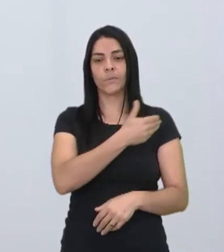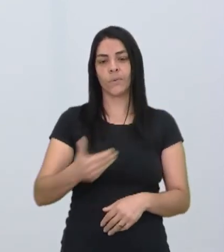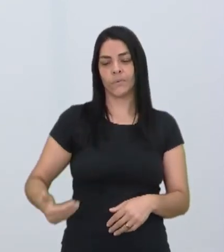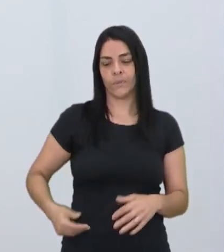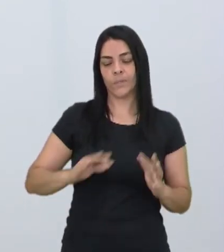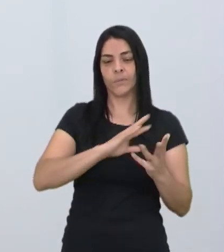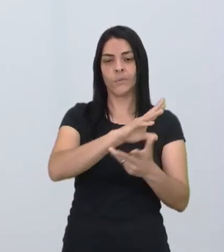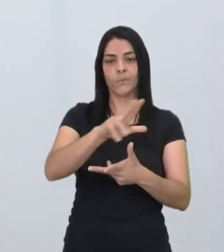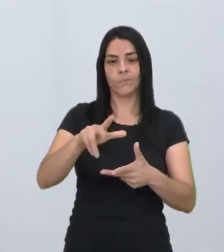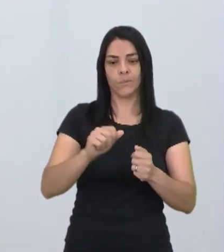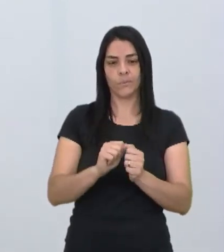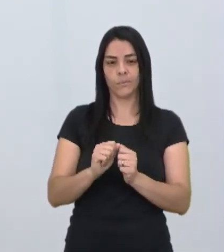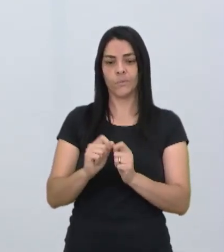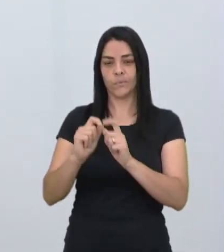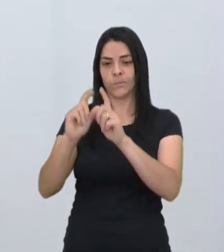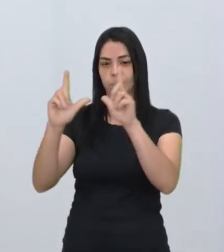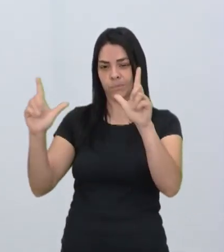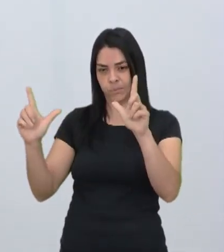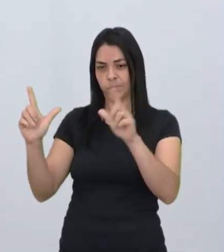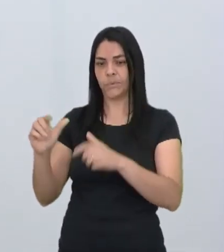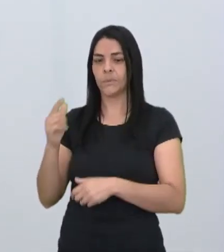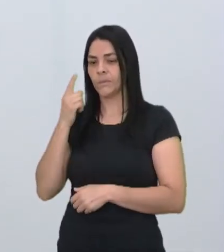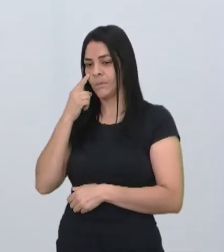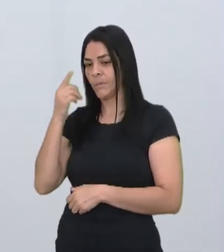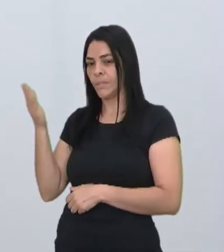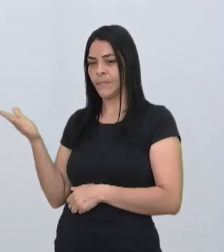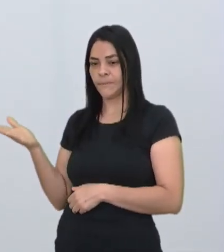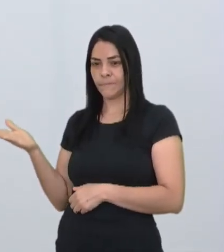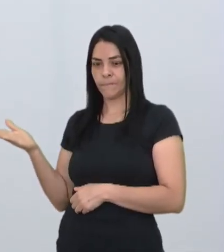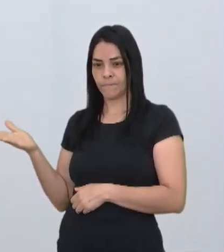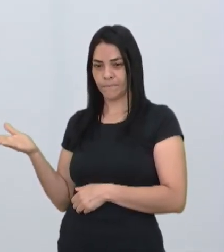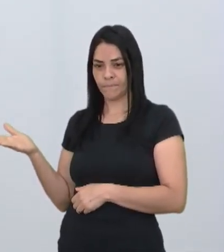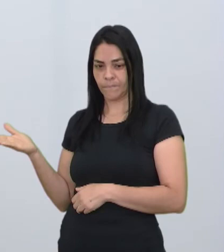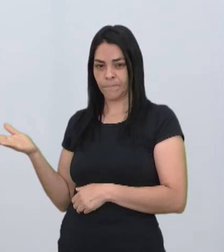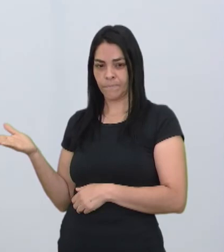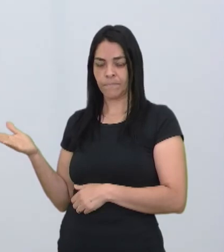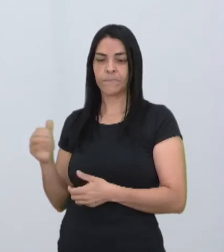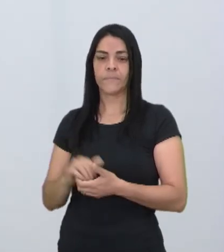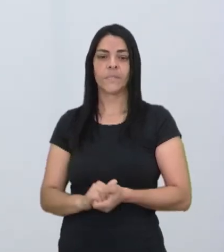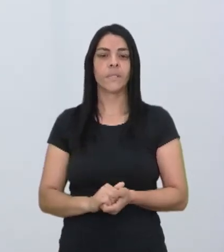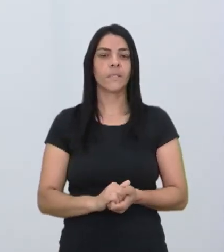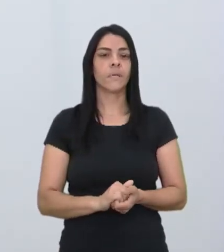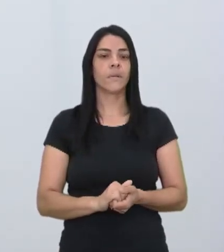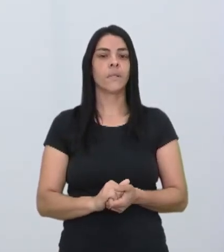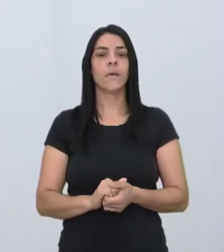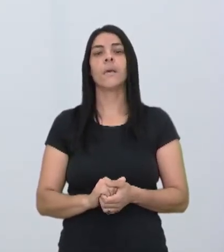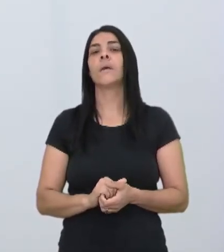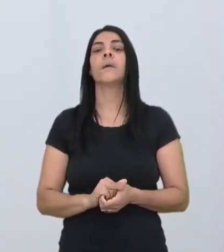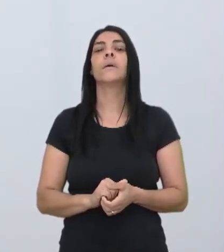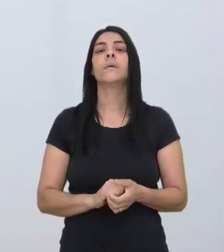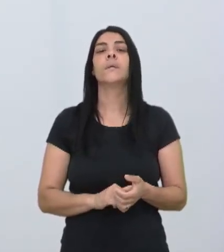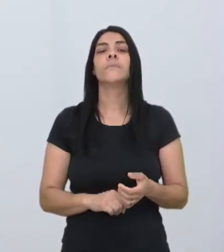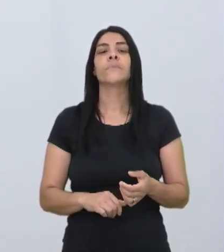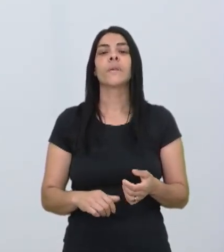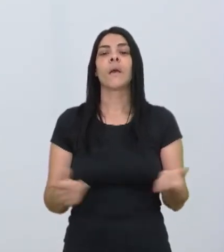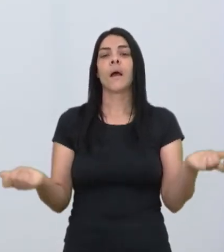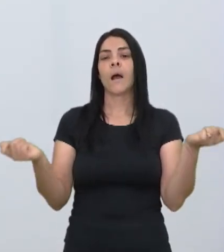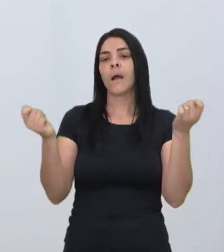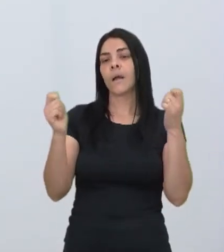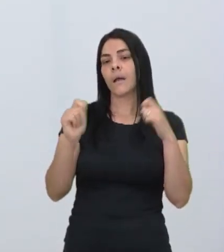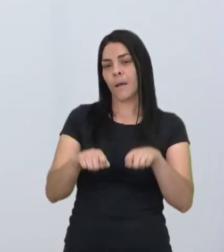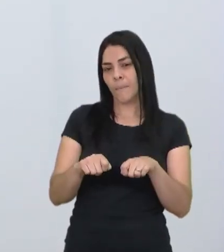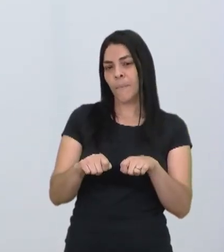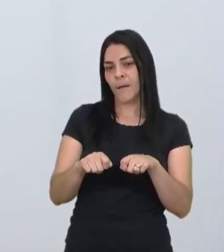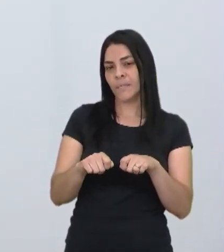no slide, né, essa capacidade de carga de um território, ela é exatamente isso, né? Como é que